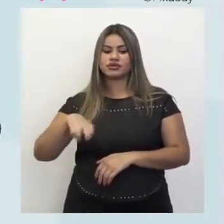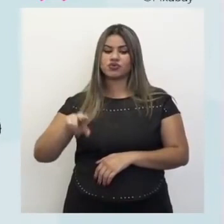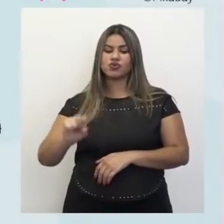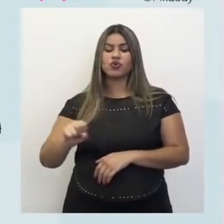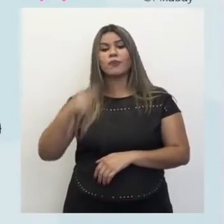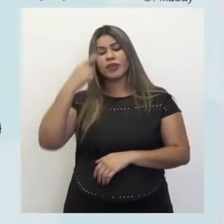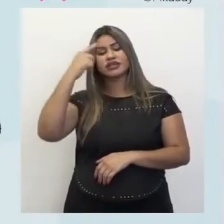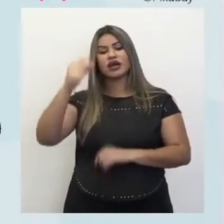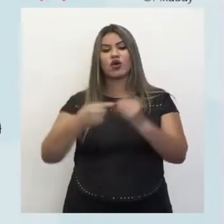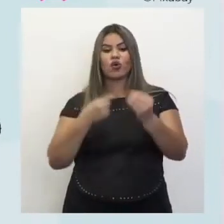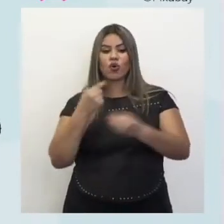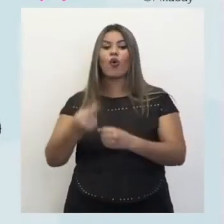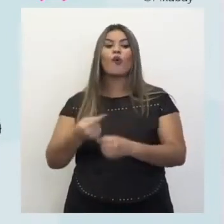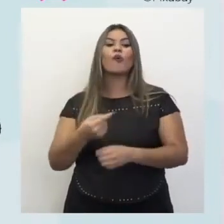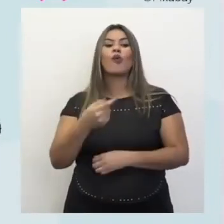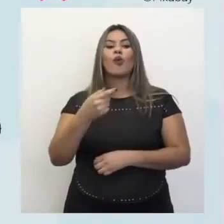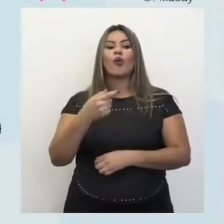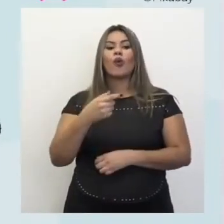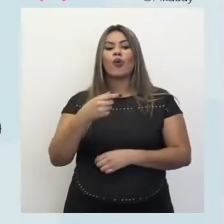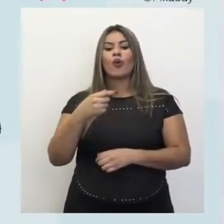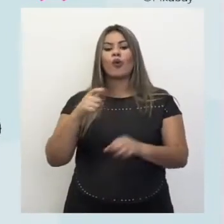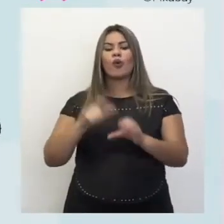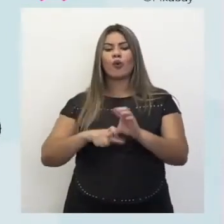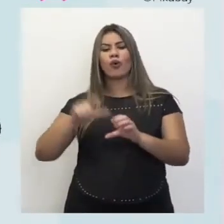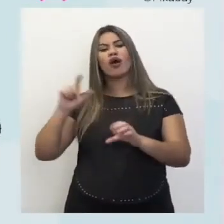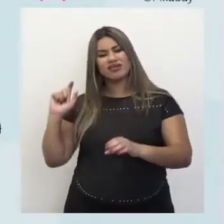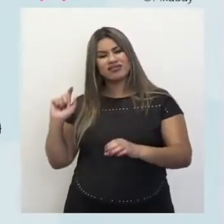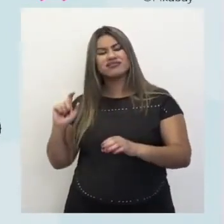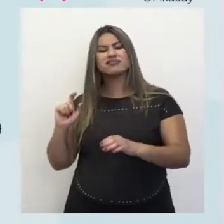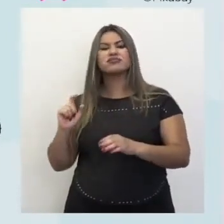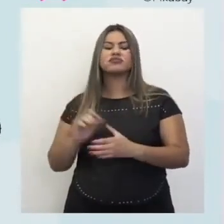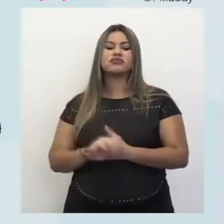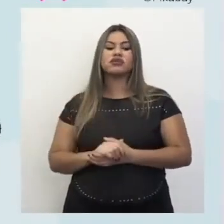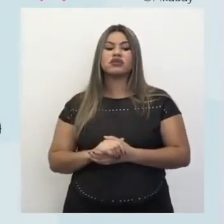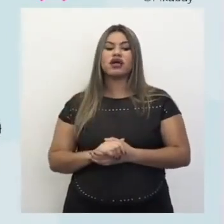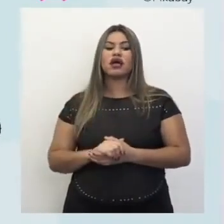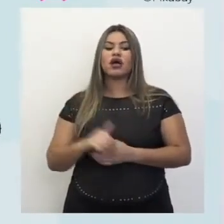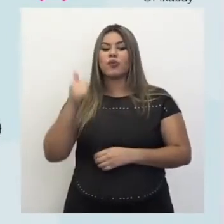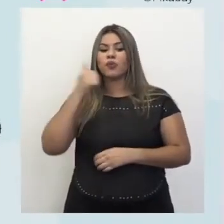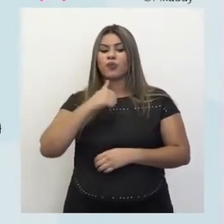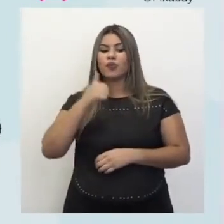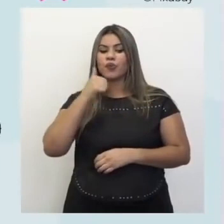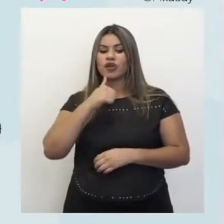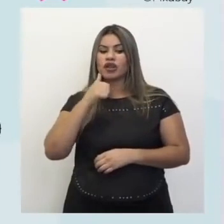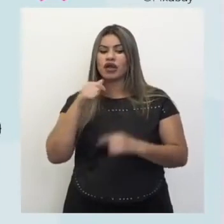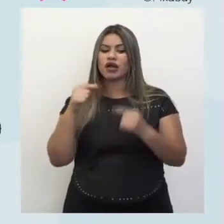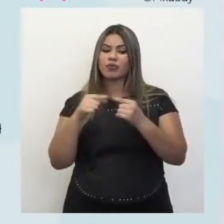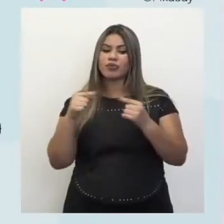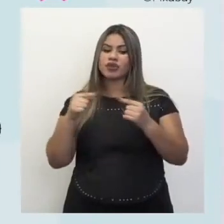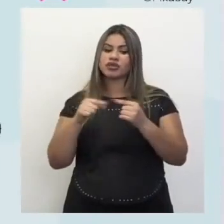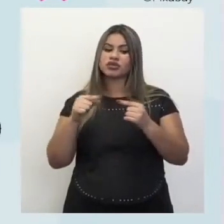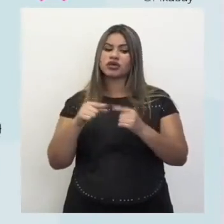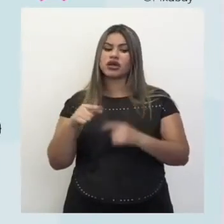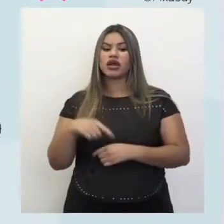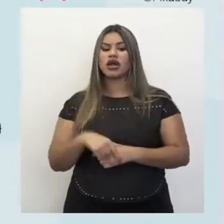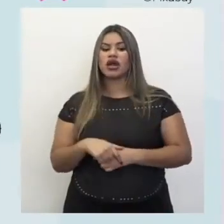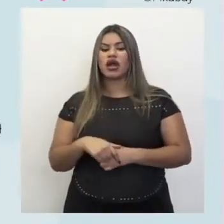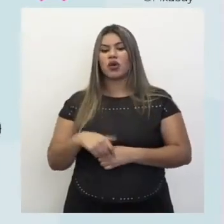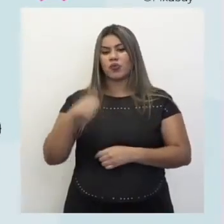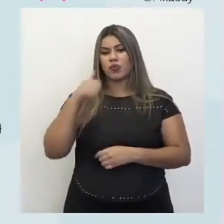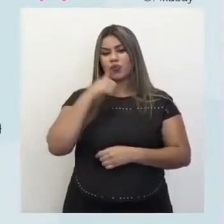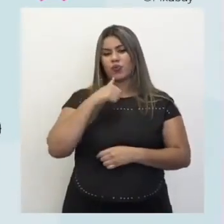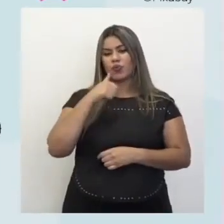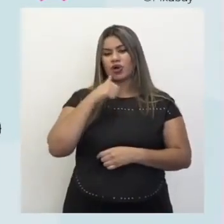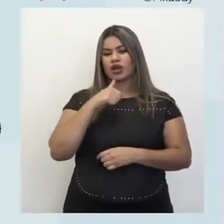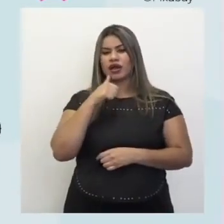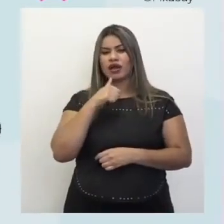né? O Rousseau também, né? E, ao mesmo tempo, a visão da mulher com relação ao Kant, aquela visão de que a mulher ela não